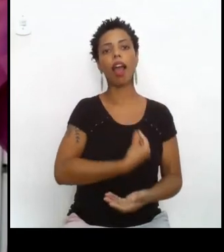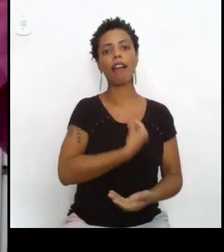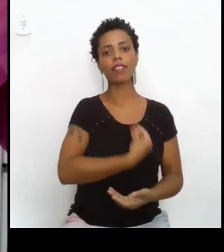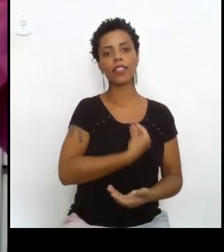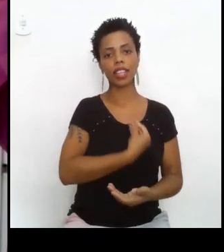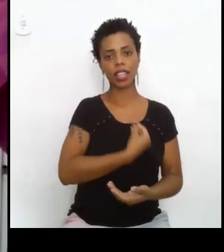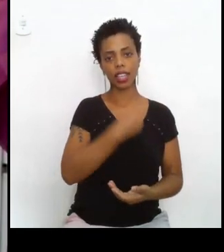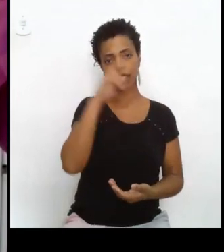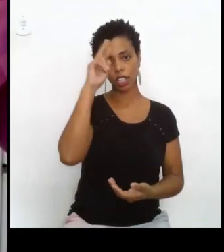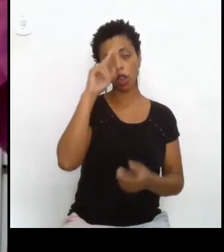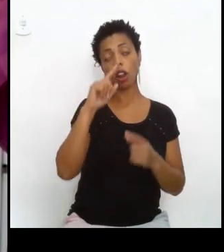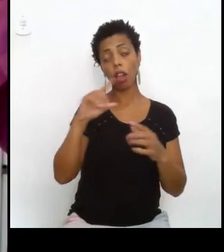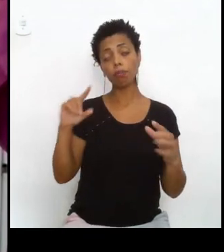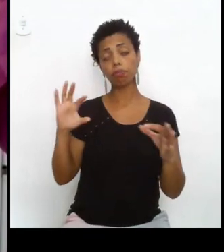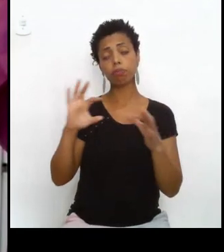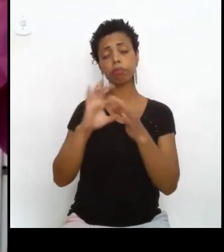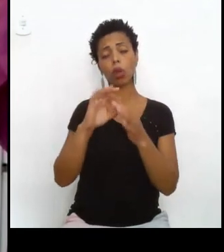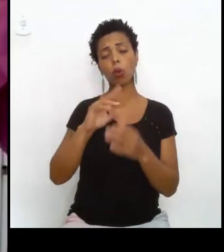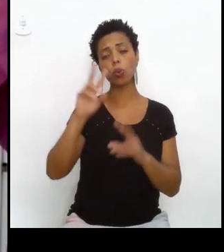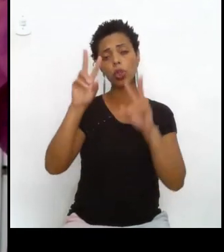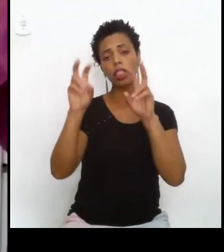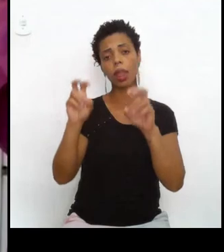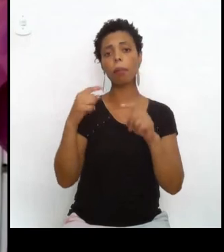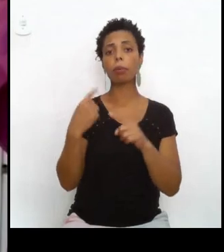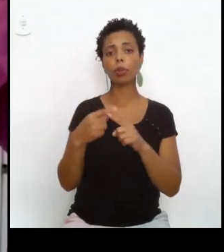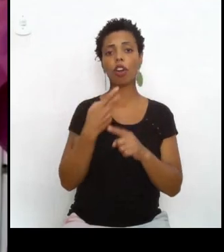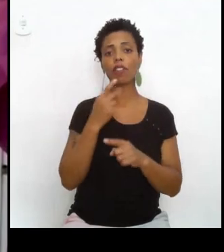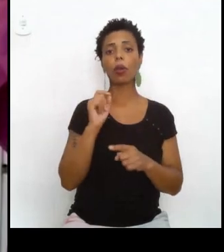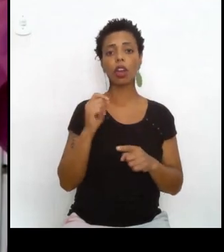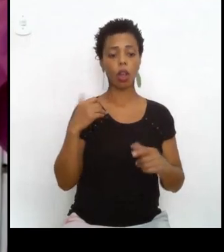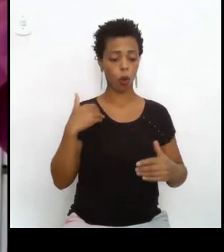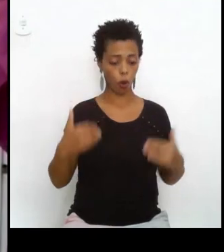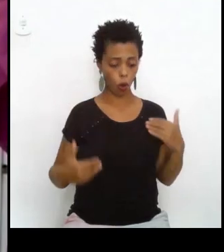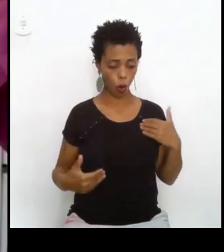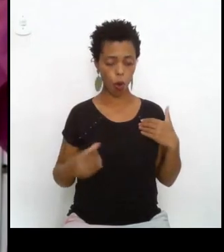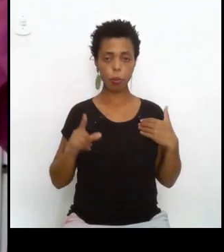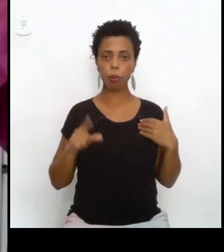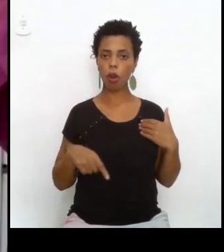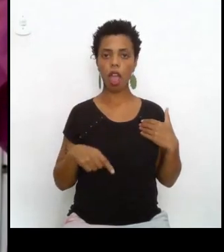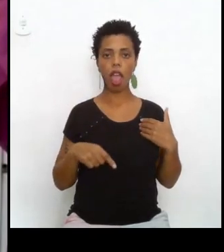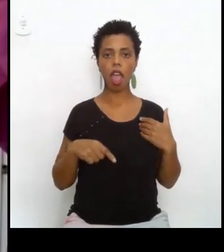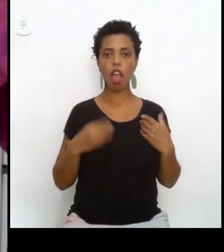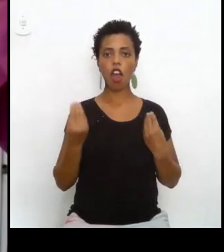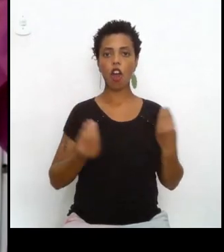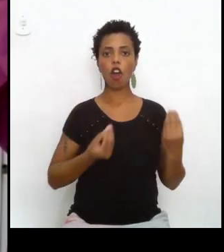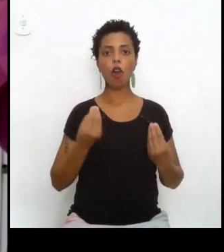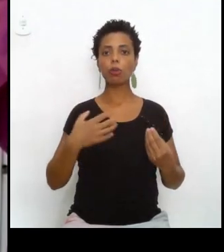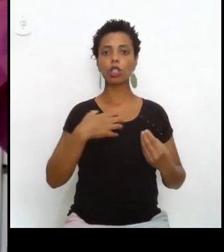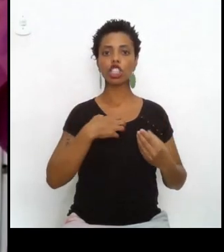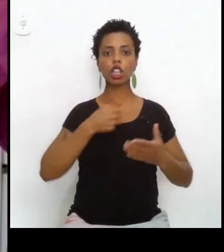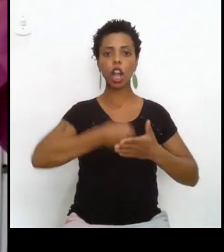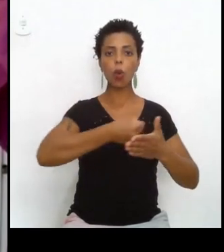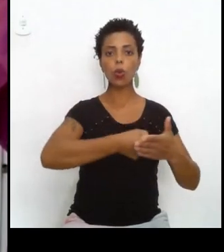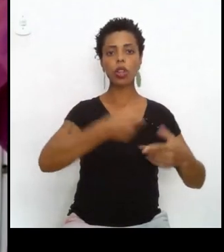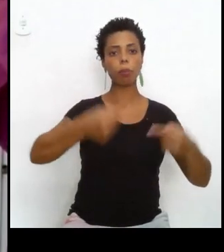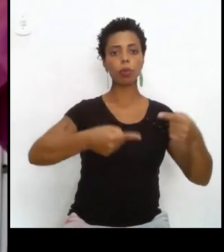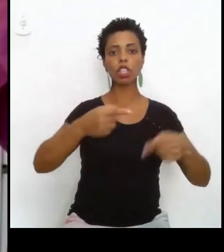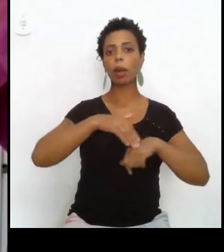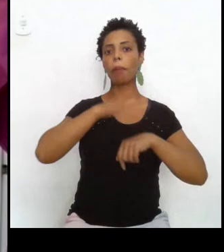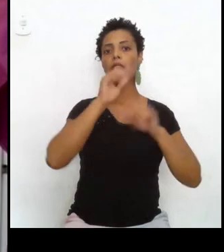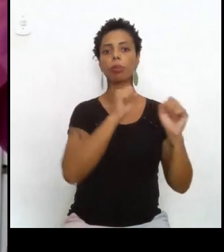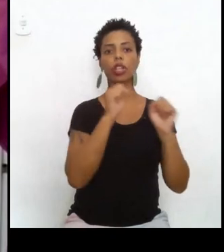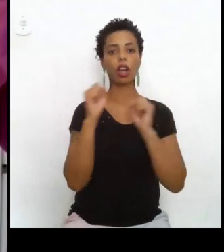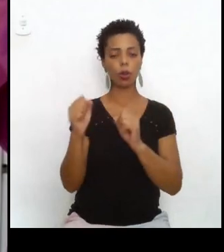desconecta do tema porque eu costumo dizer que um corpo essa ferramenta política mais poderosa que a gente se eu fui convidada para poder